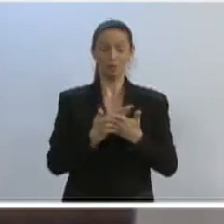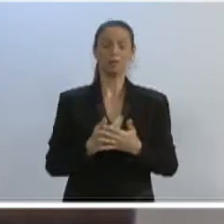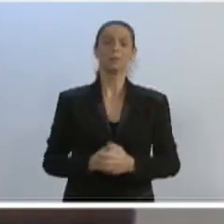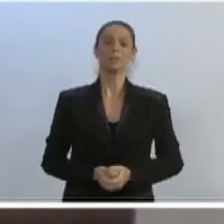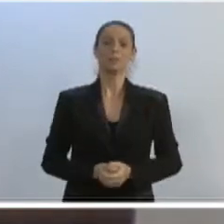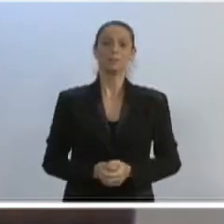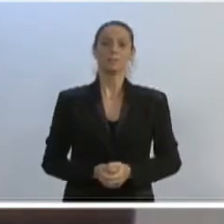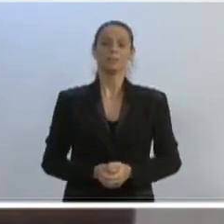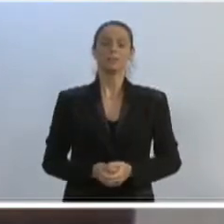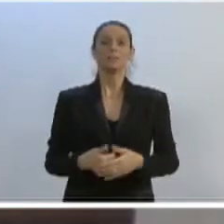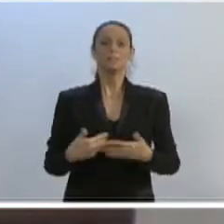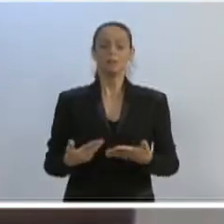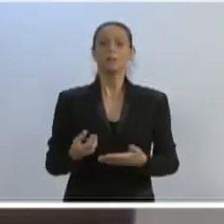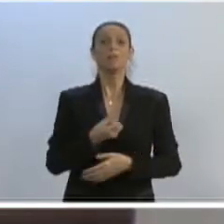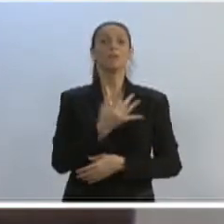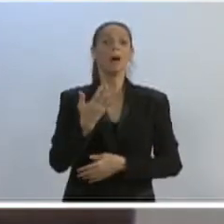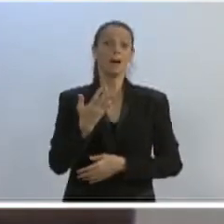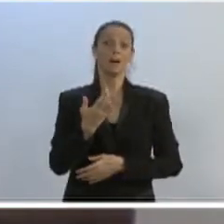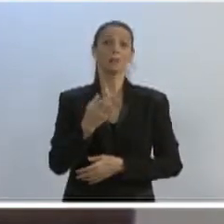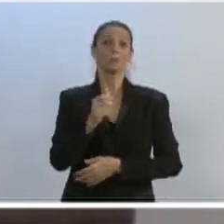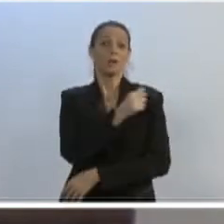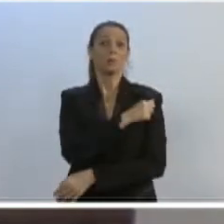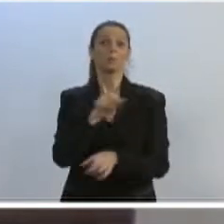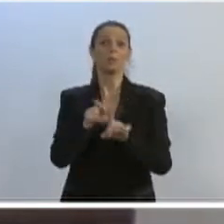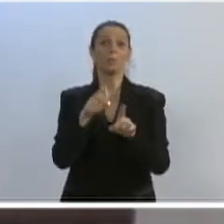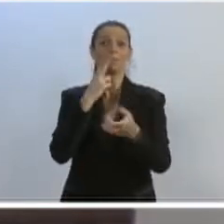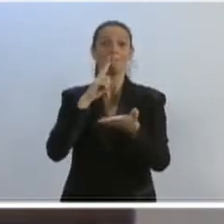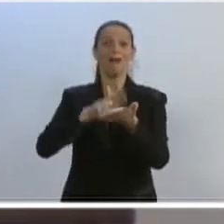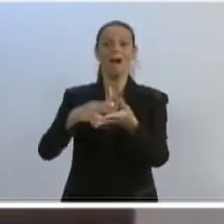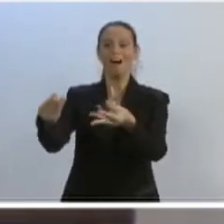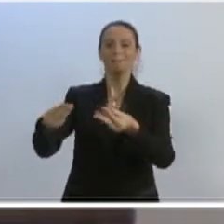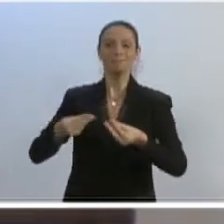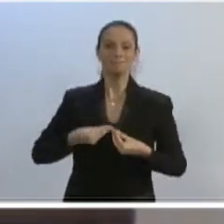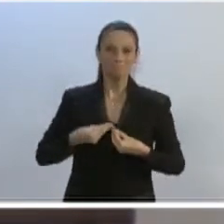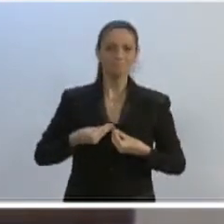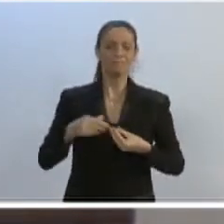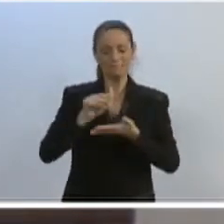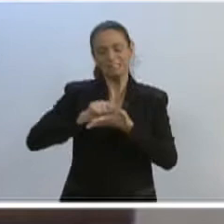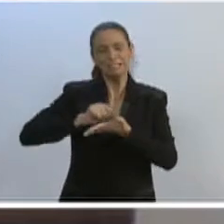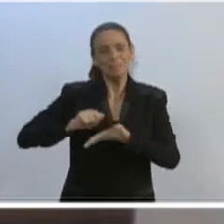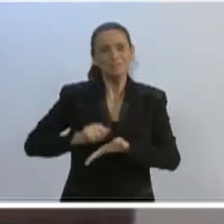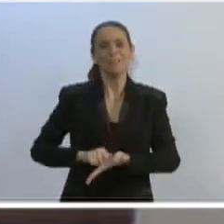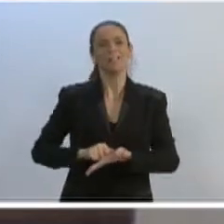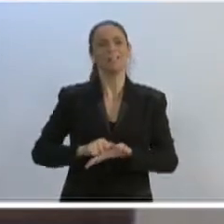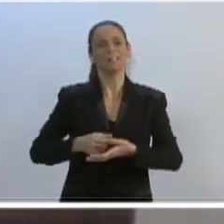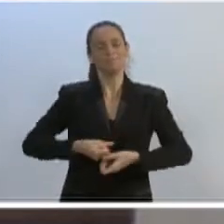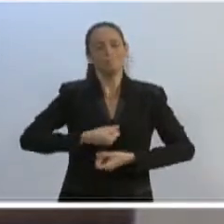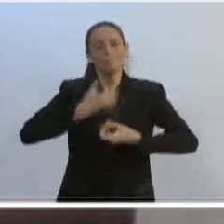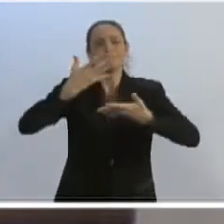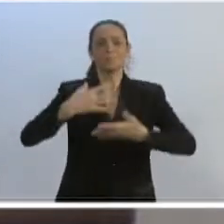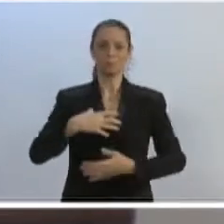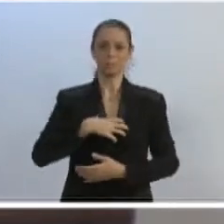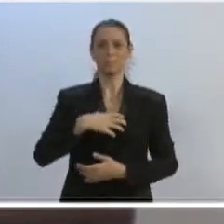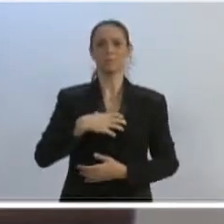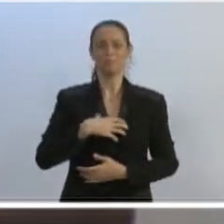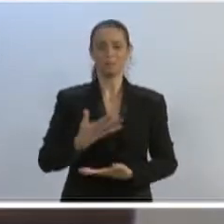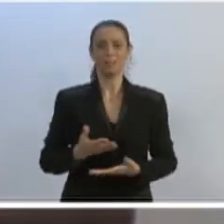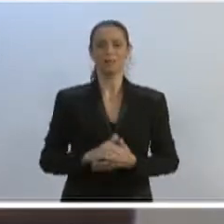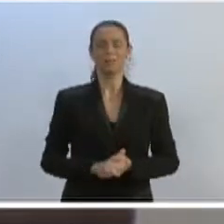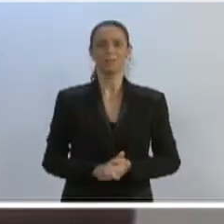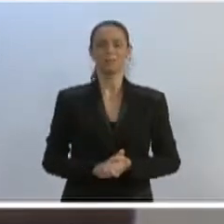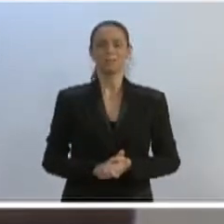algumas cartas de alunos de alunos que estavam lá presente hoje e são cartas ao a